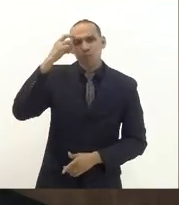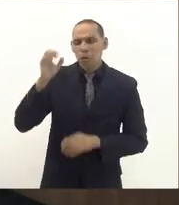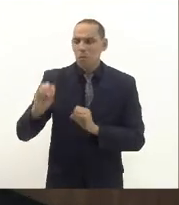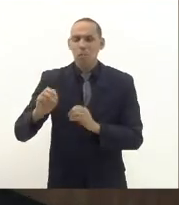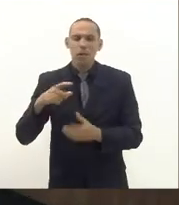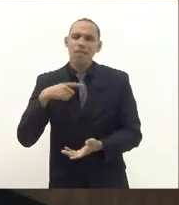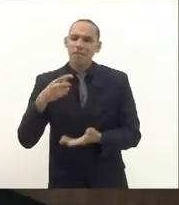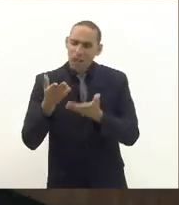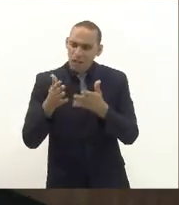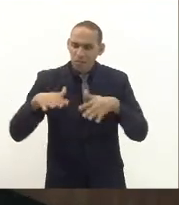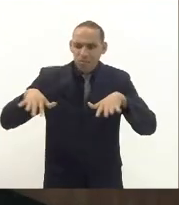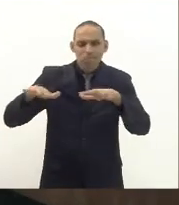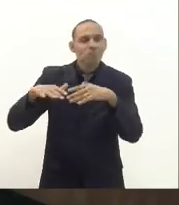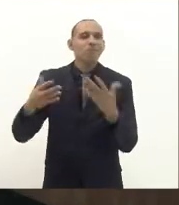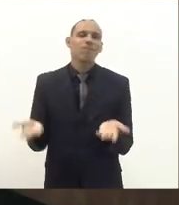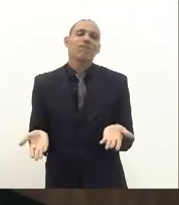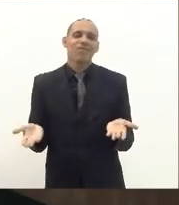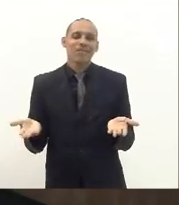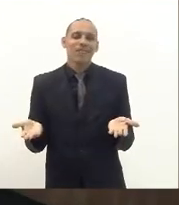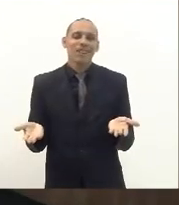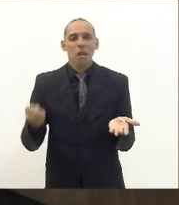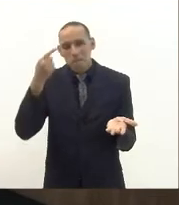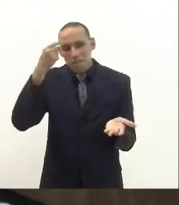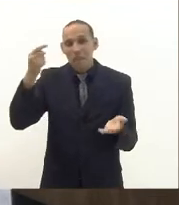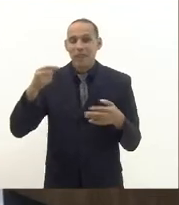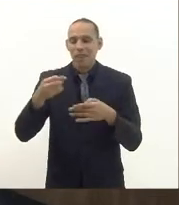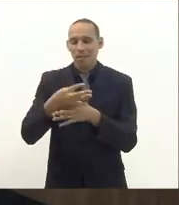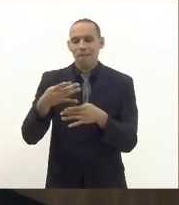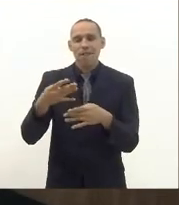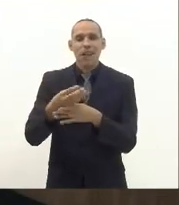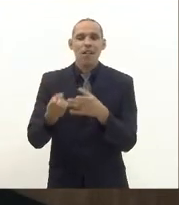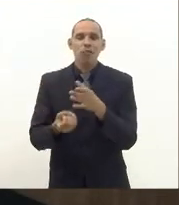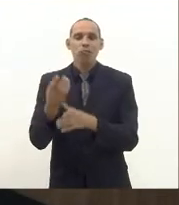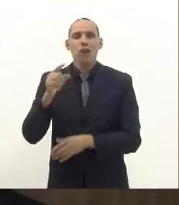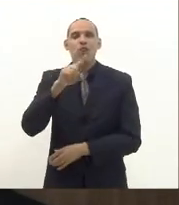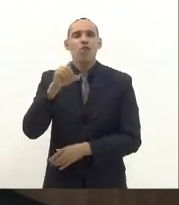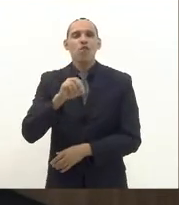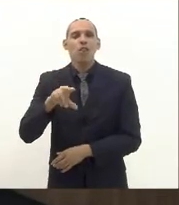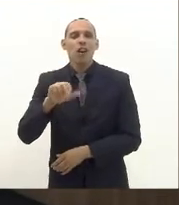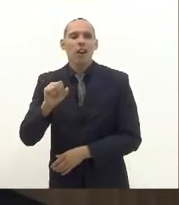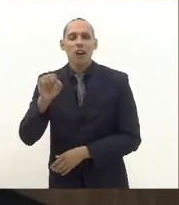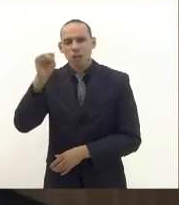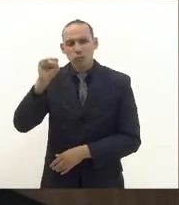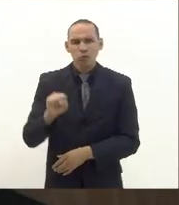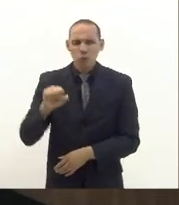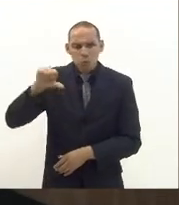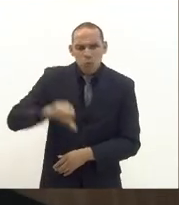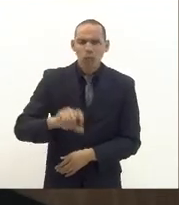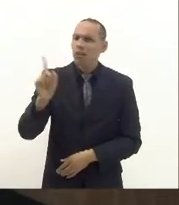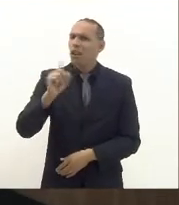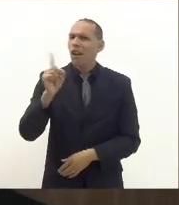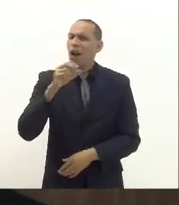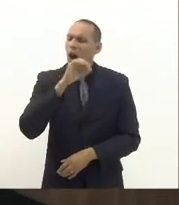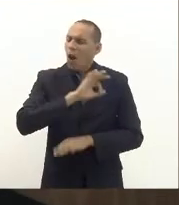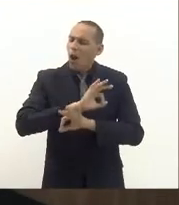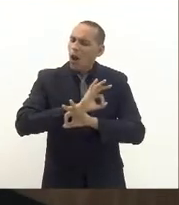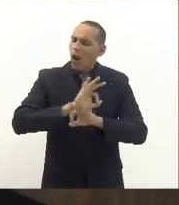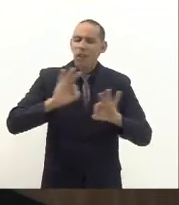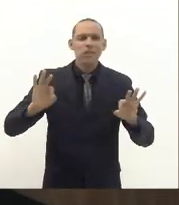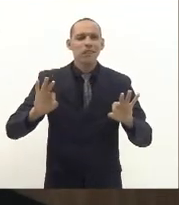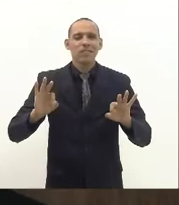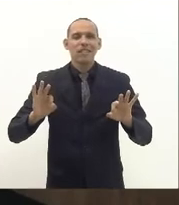educação então ali a ideia de cidade construída na zona sul ela não é ruim não Deputado ela é